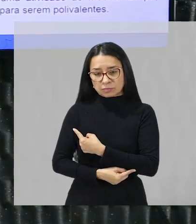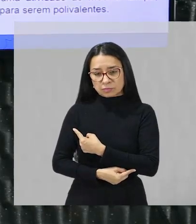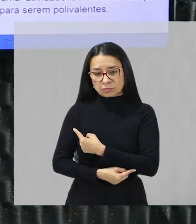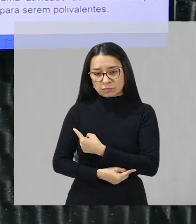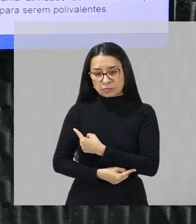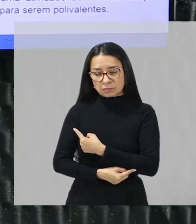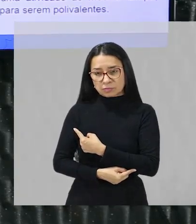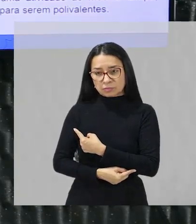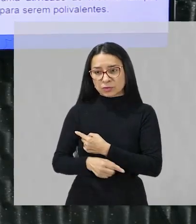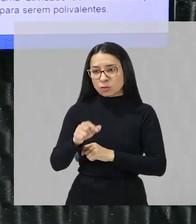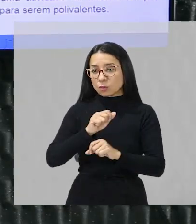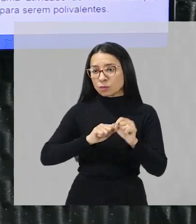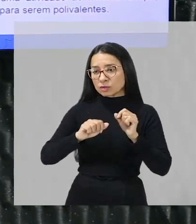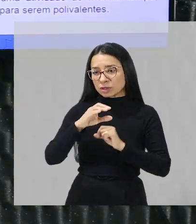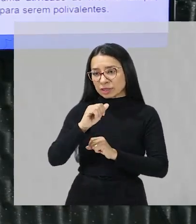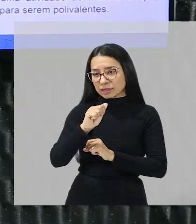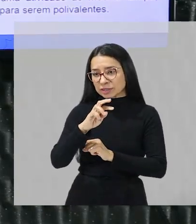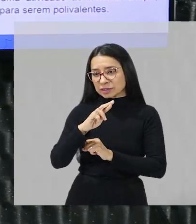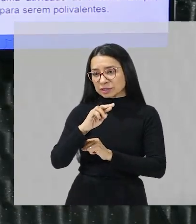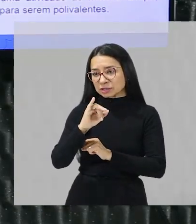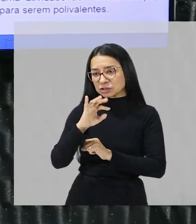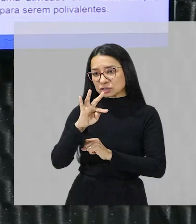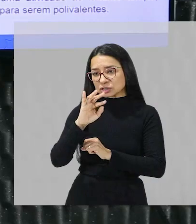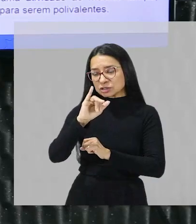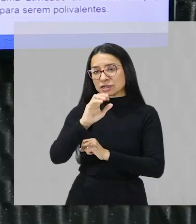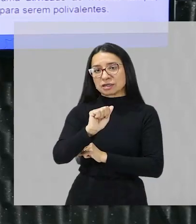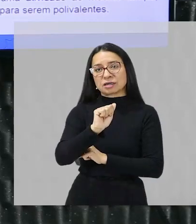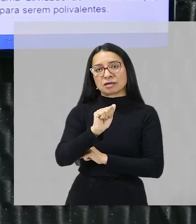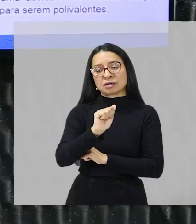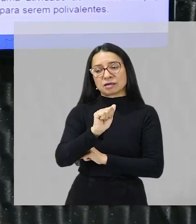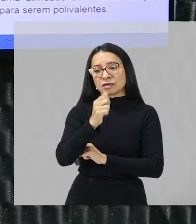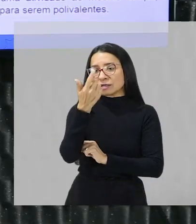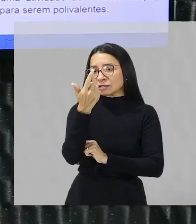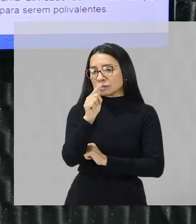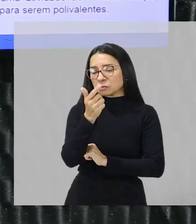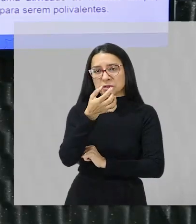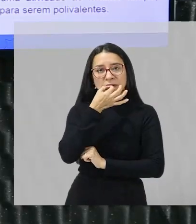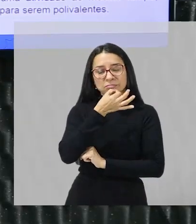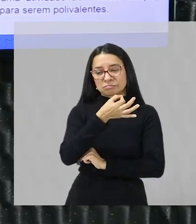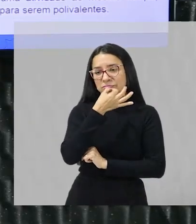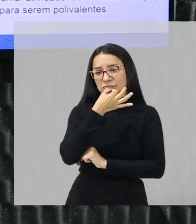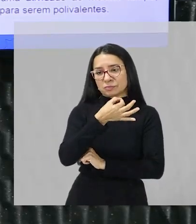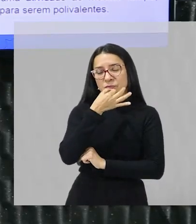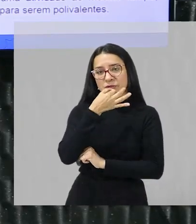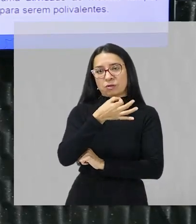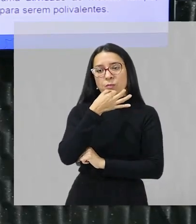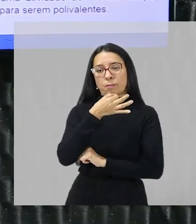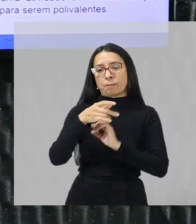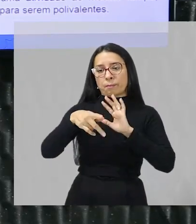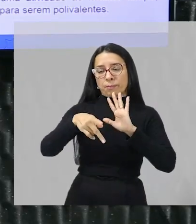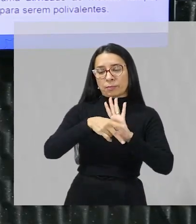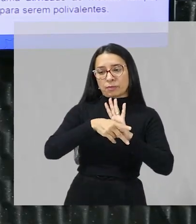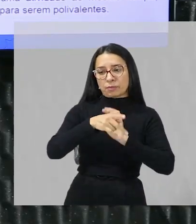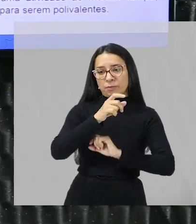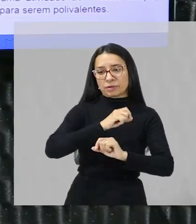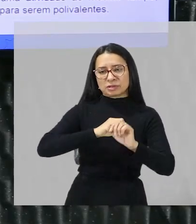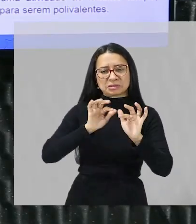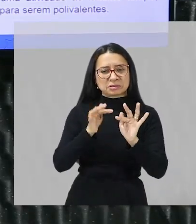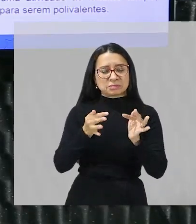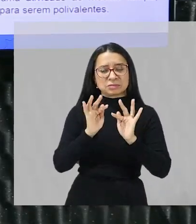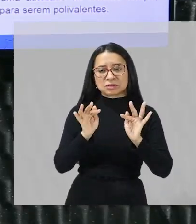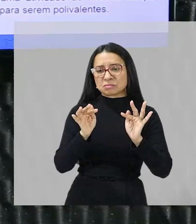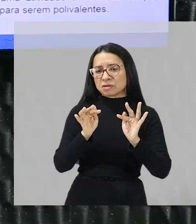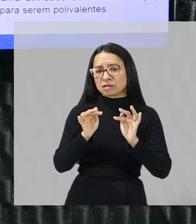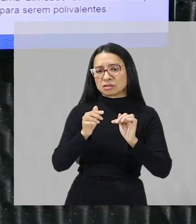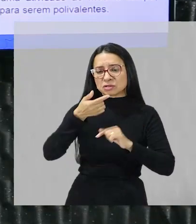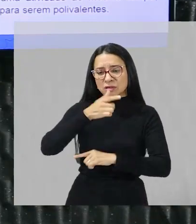na corrida profissional. Bom, nesse caso aqui, é um exagero em relação à charge. Porque a charge está falando, ou está mostrando, melhor